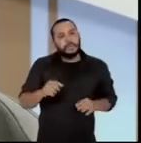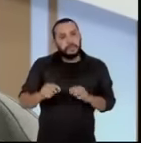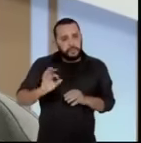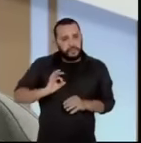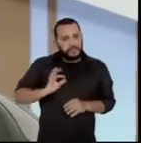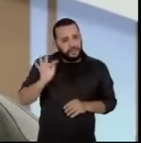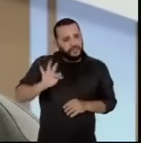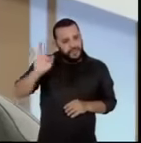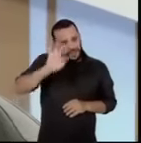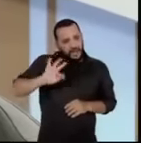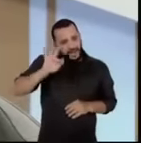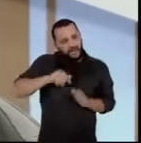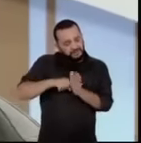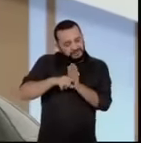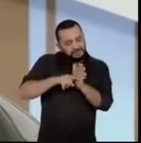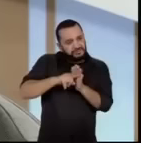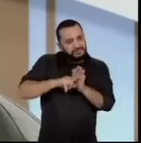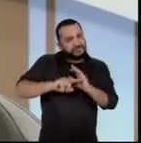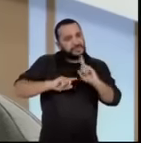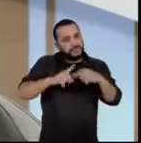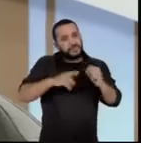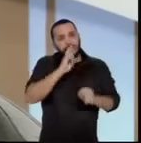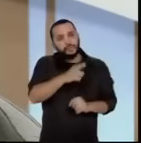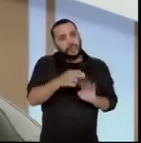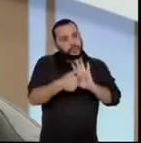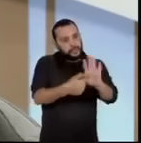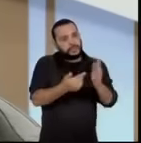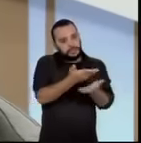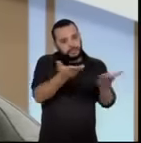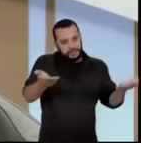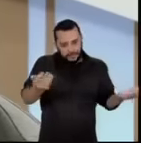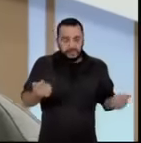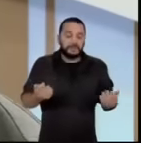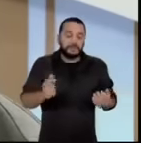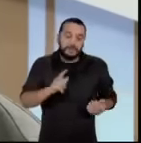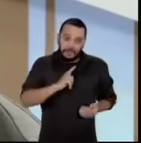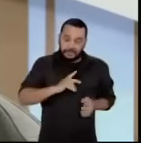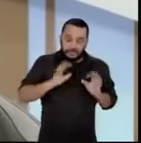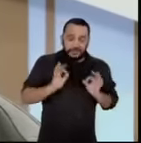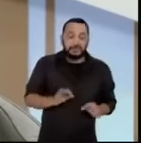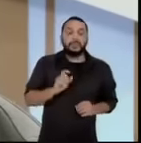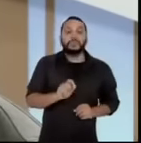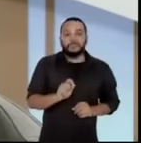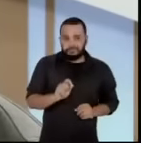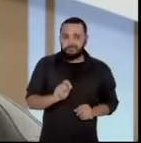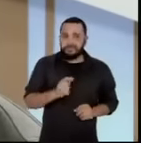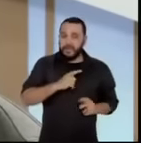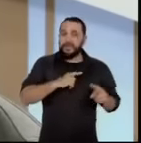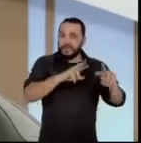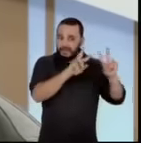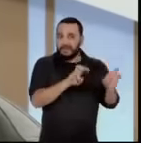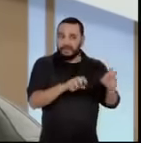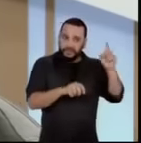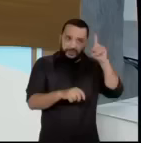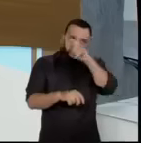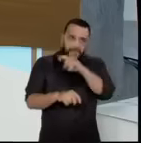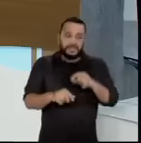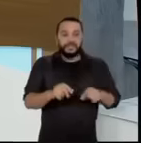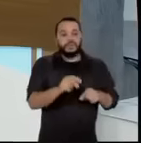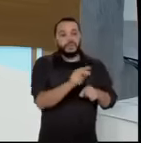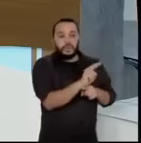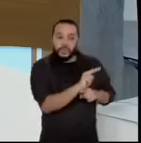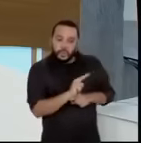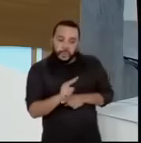Agora, de todo modo, o que nós podemos dizer isso com toda certeza, que é um tema difícil de ser monitorado,